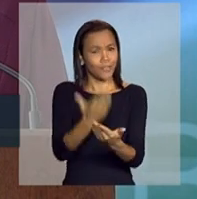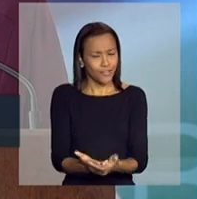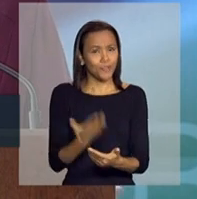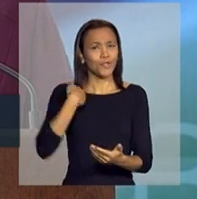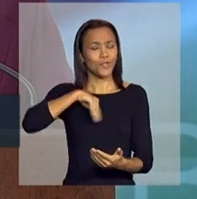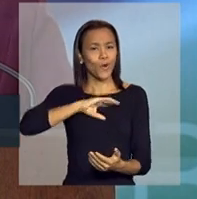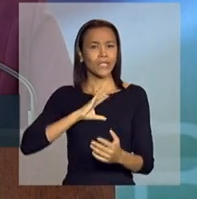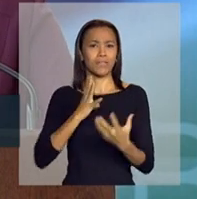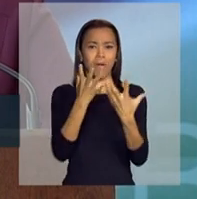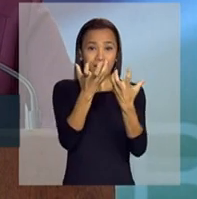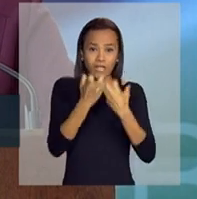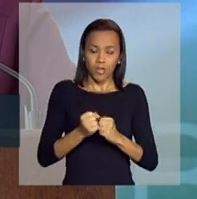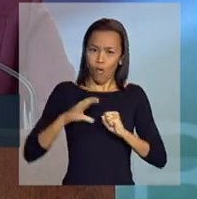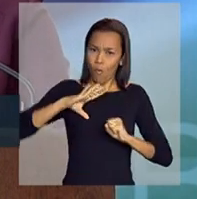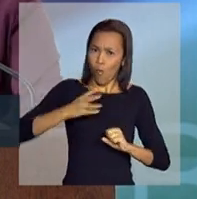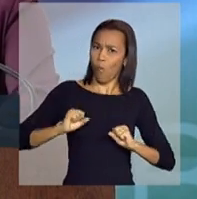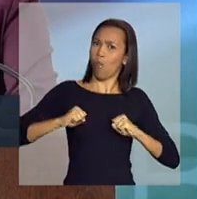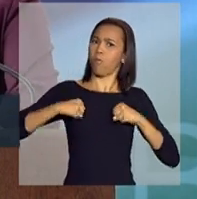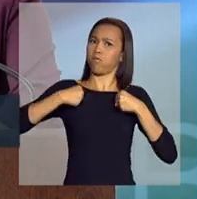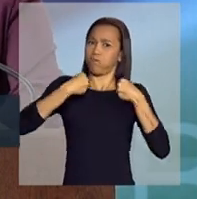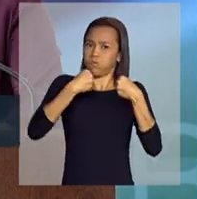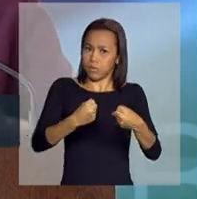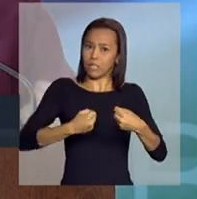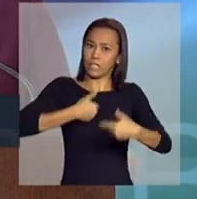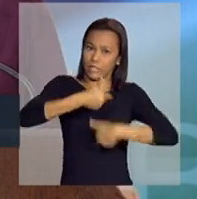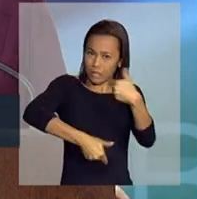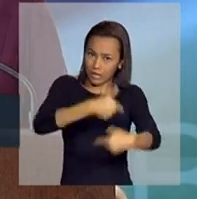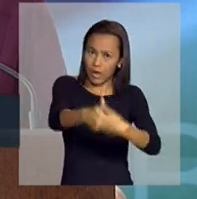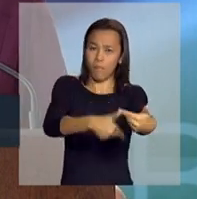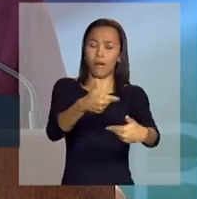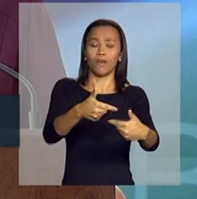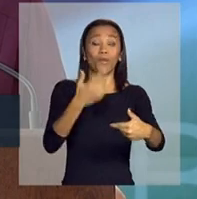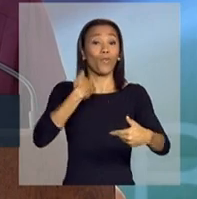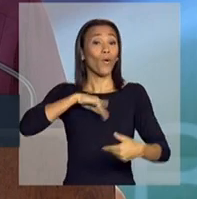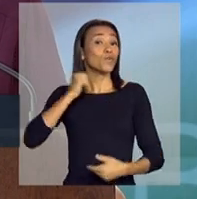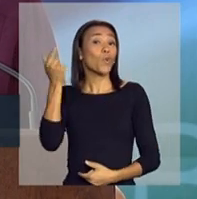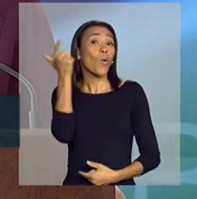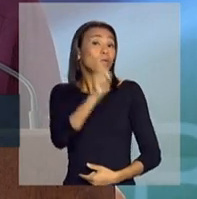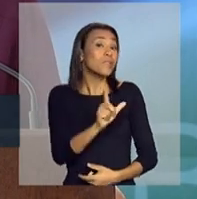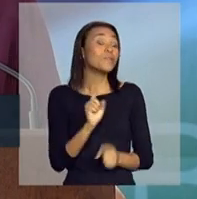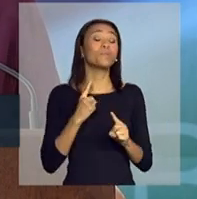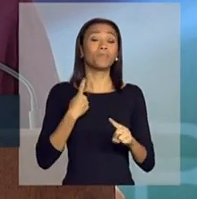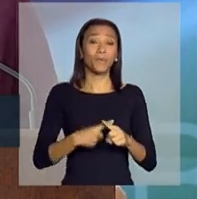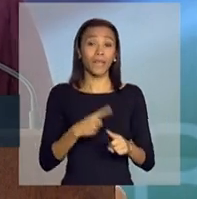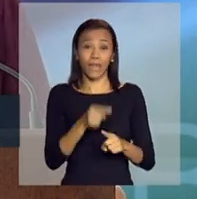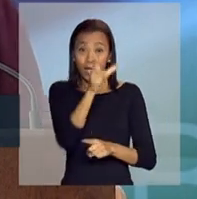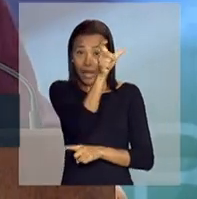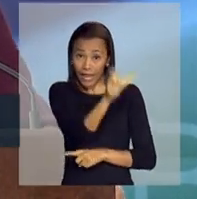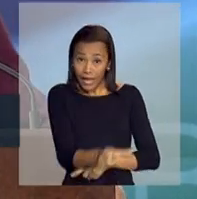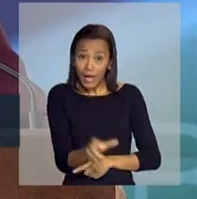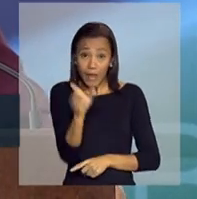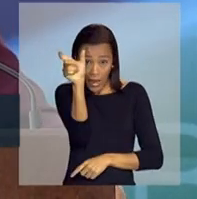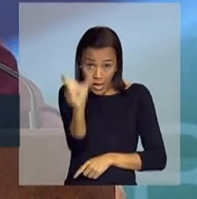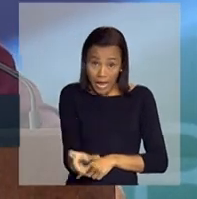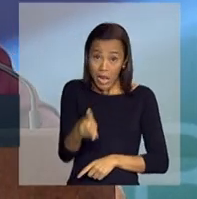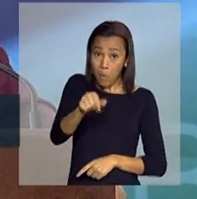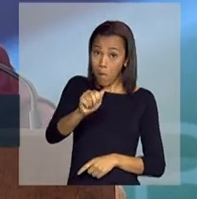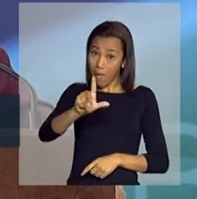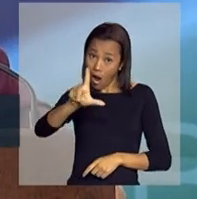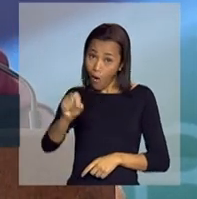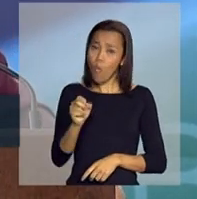ganhando força e capacidade de ação. Digo que estamos ganhando porque o Paulo Sérgio continuará